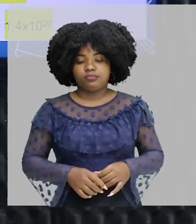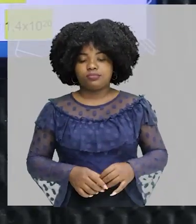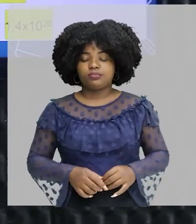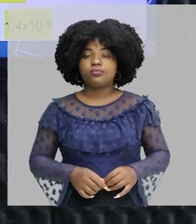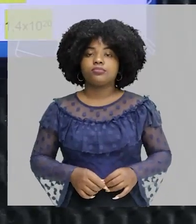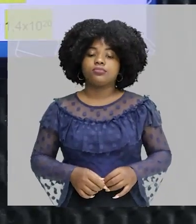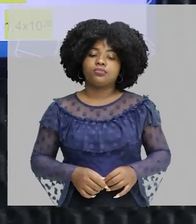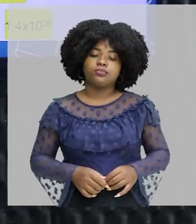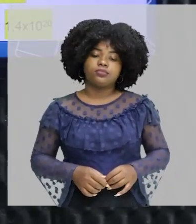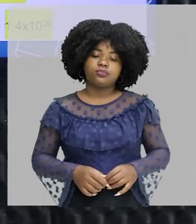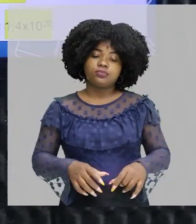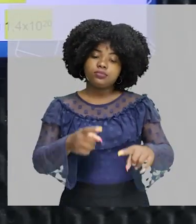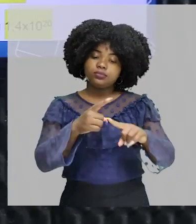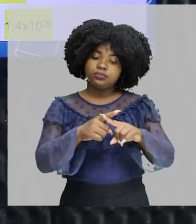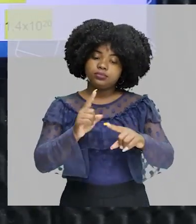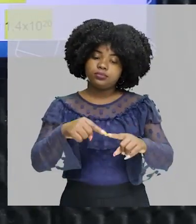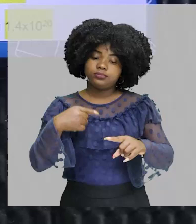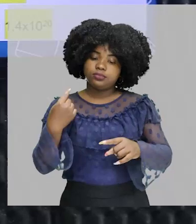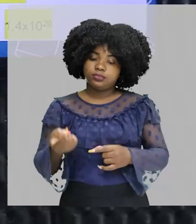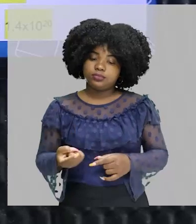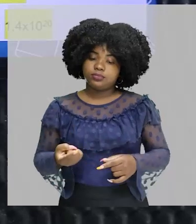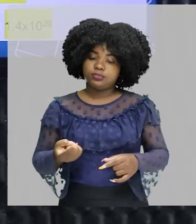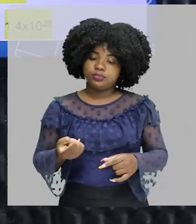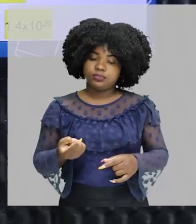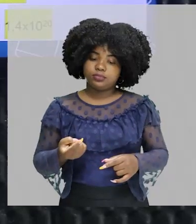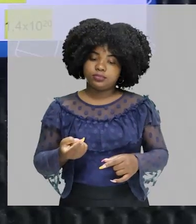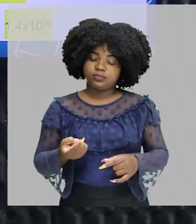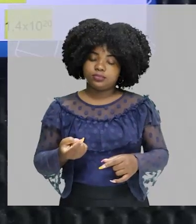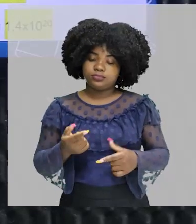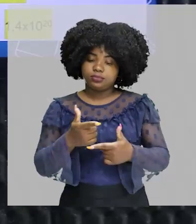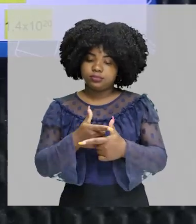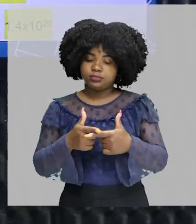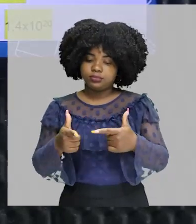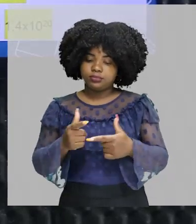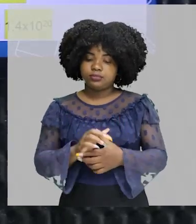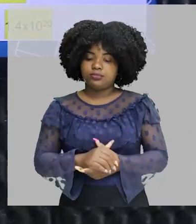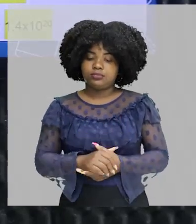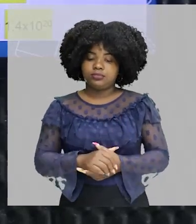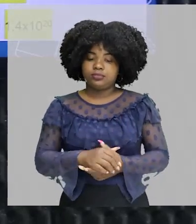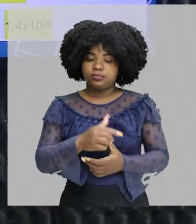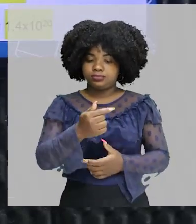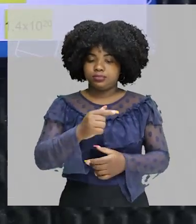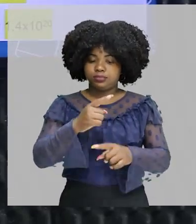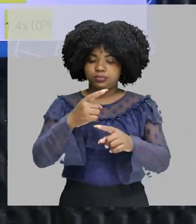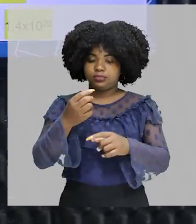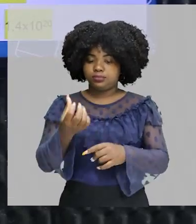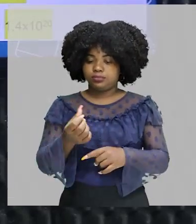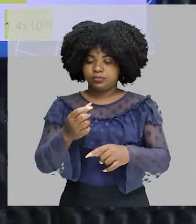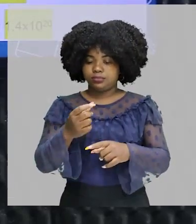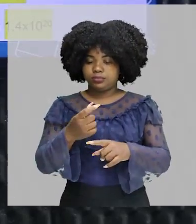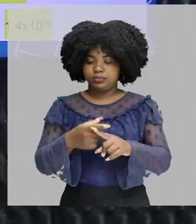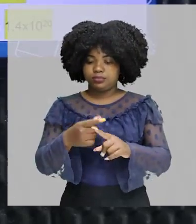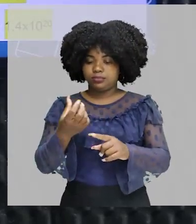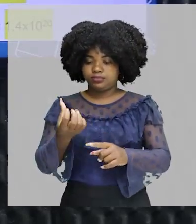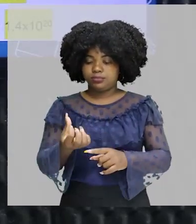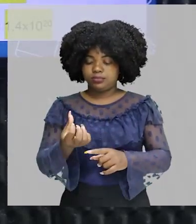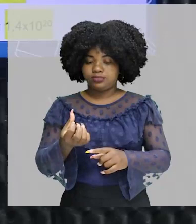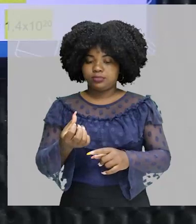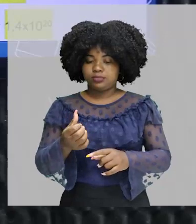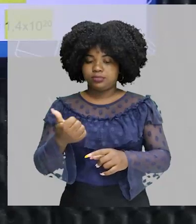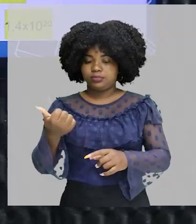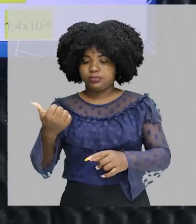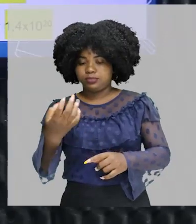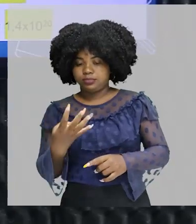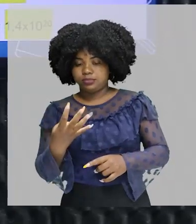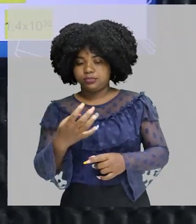a multiplicação e depois nós vamos fazer a divisão. Então, 7 vezes 6 dividido por 3, 14,